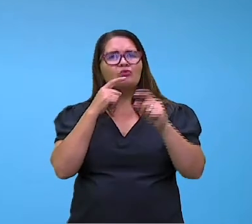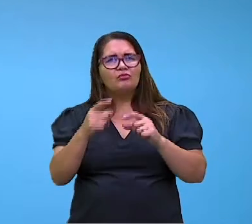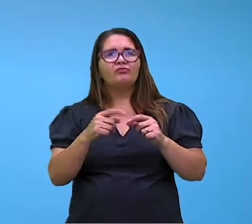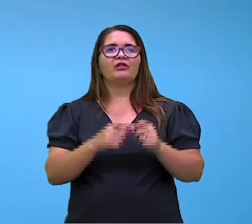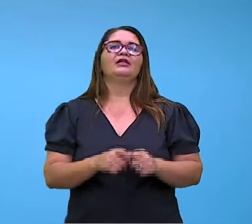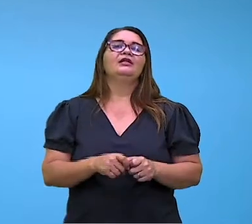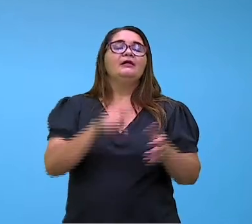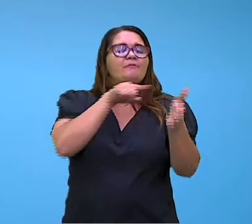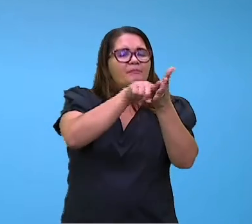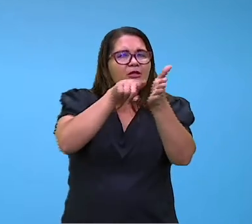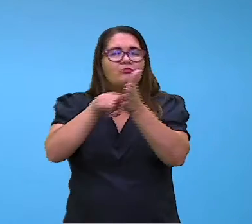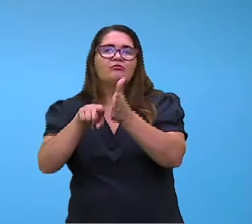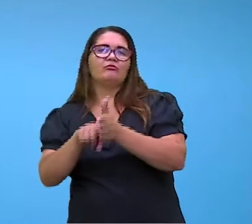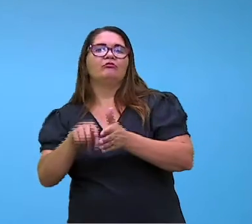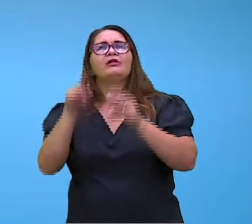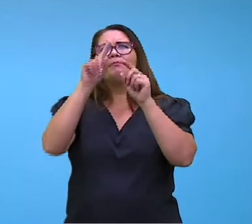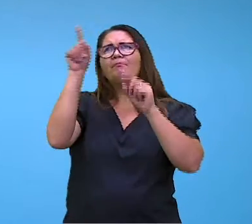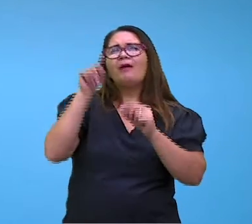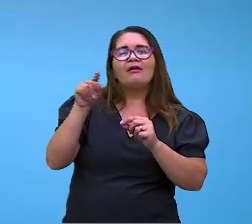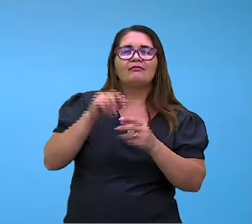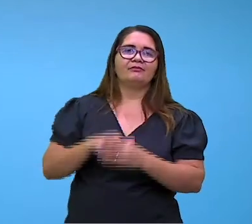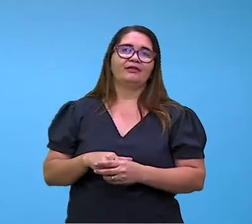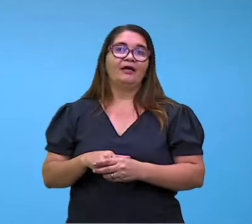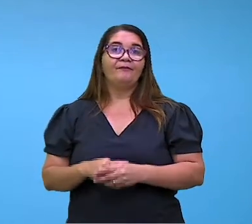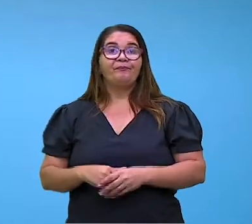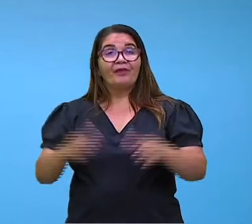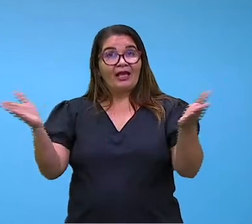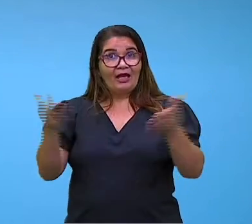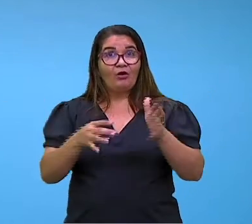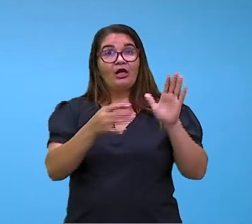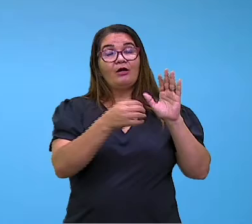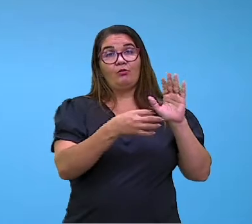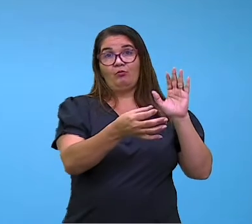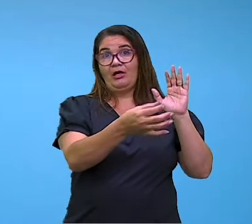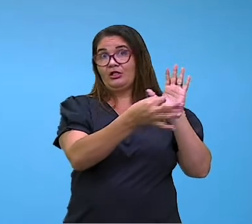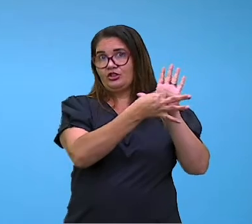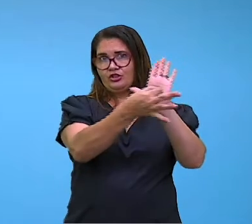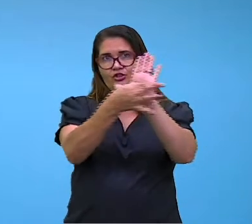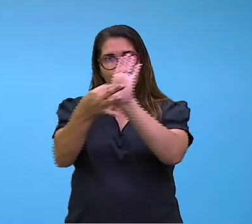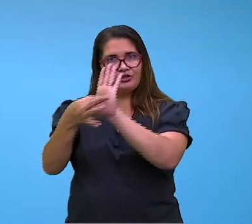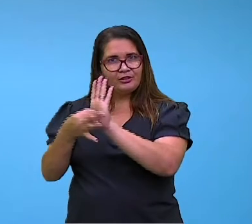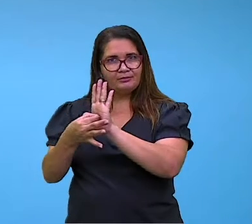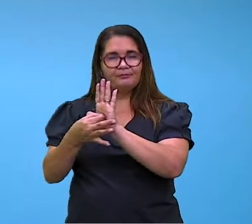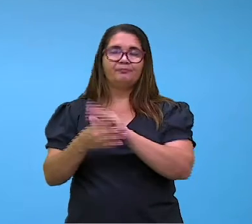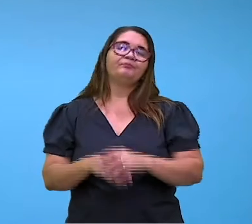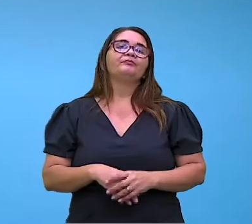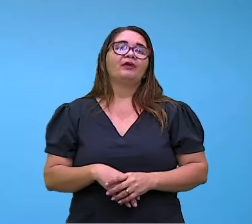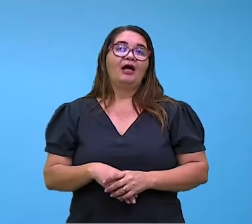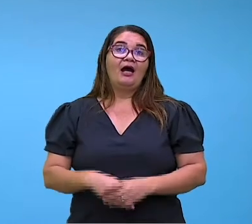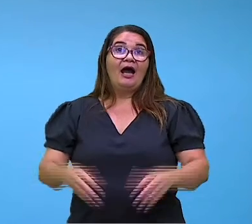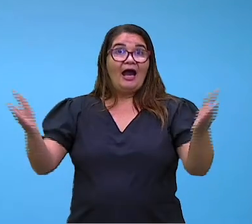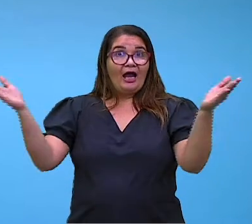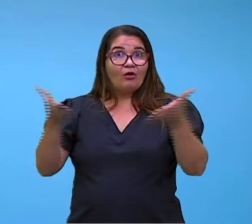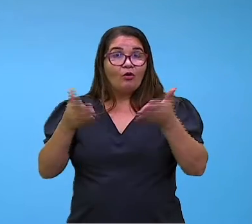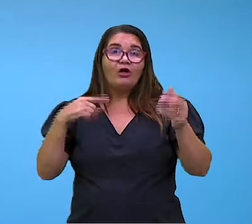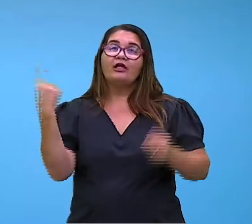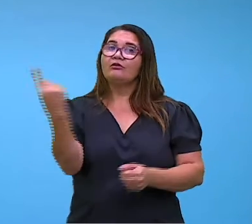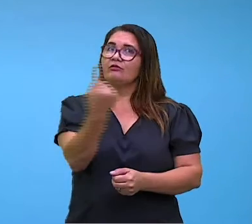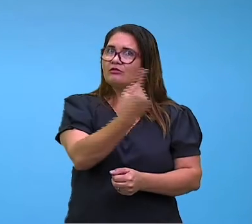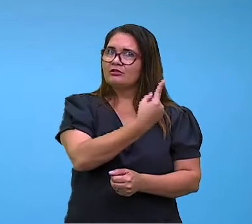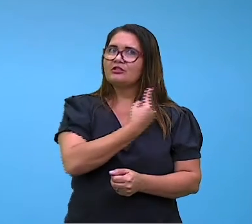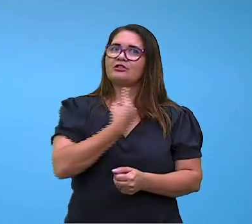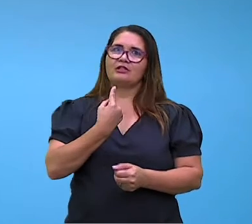Dica. Vamos lá. Vamos pegar essa dica aí e anotar no caderninho, ok? Nós já fizemos